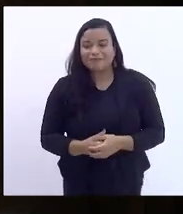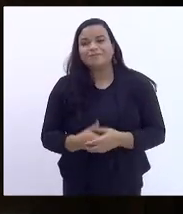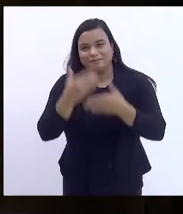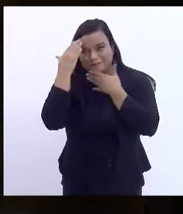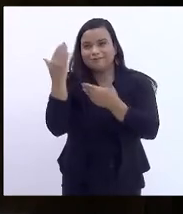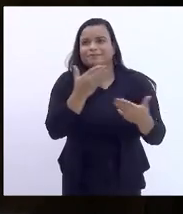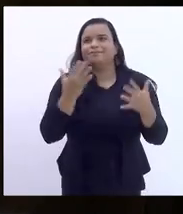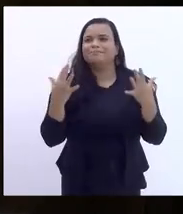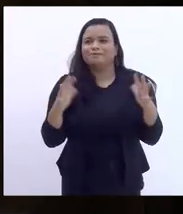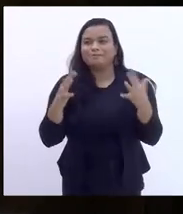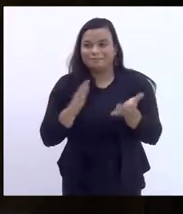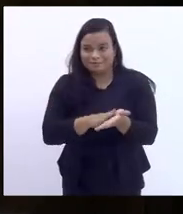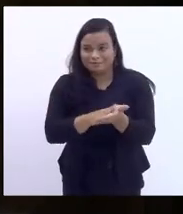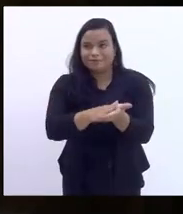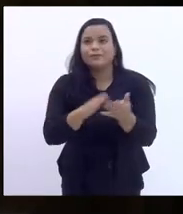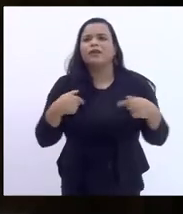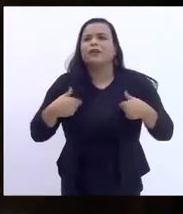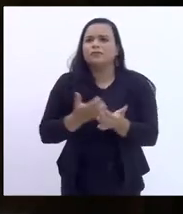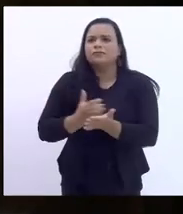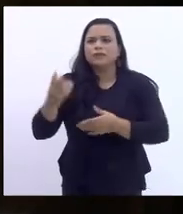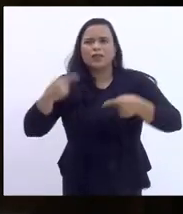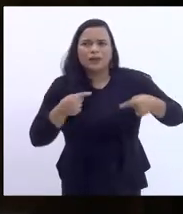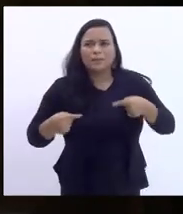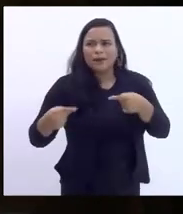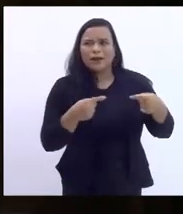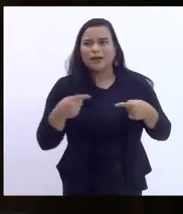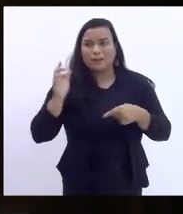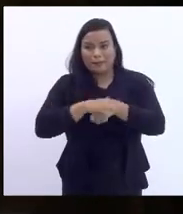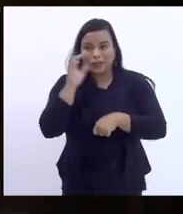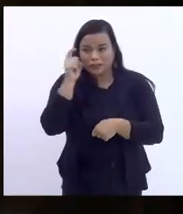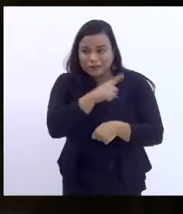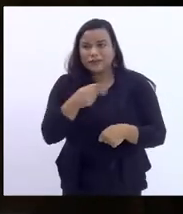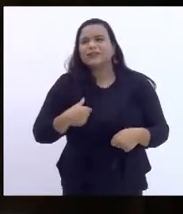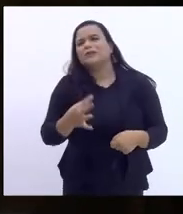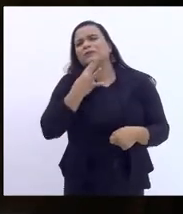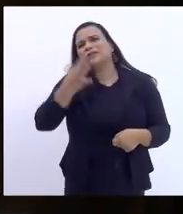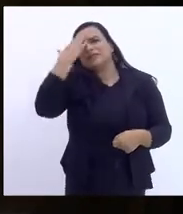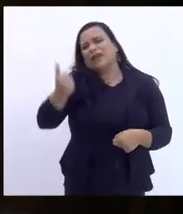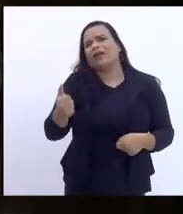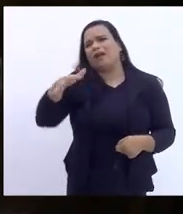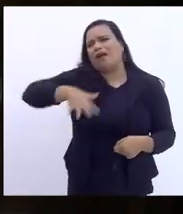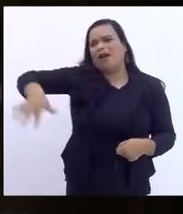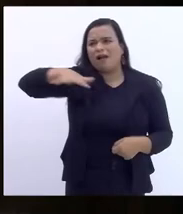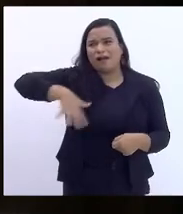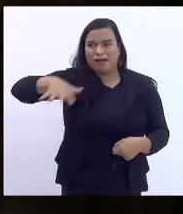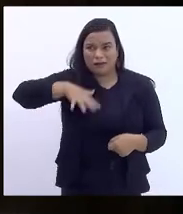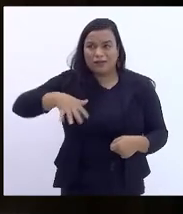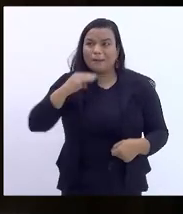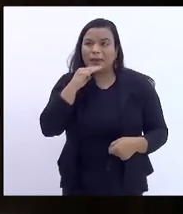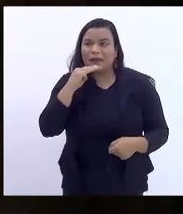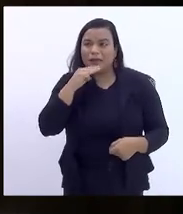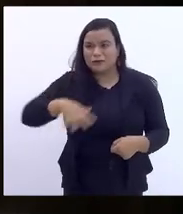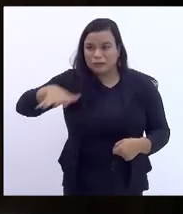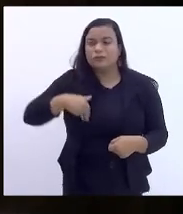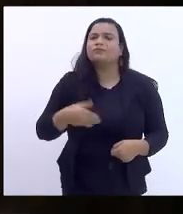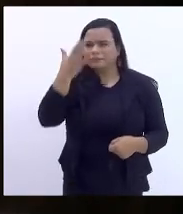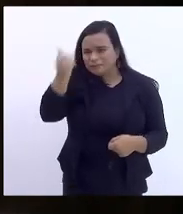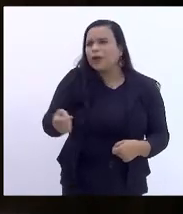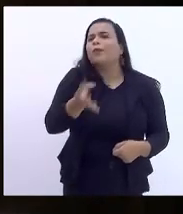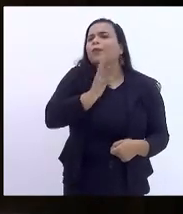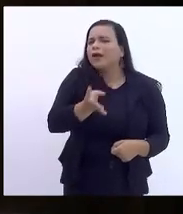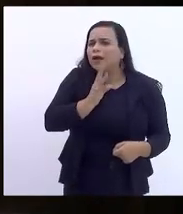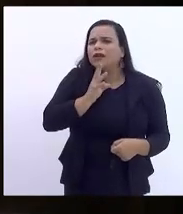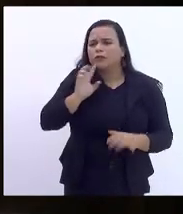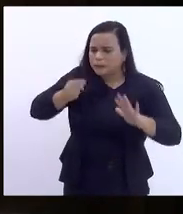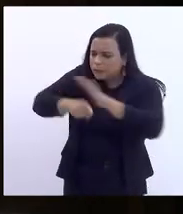mas eu vou eu vou começar eu o debate ela é mais complexo eu conheço aquela área da lide Manguinhos que eu conheço